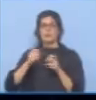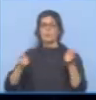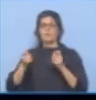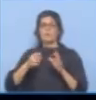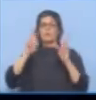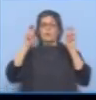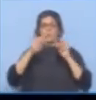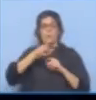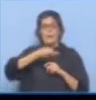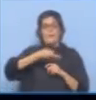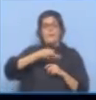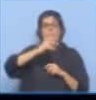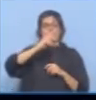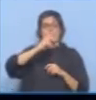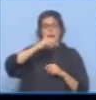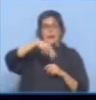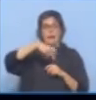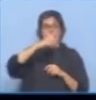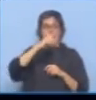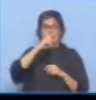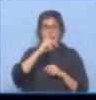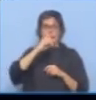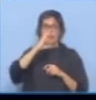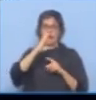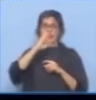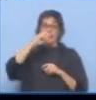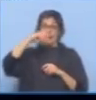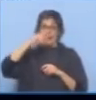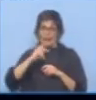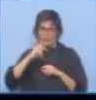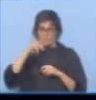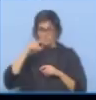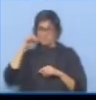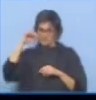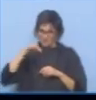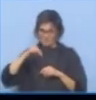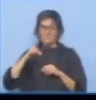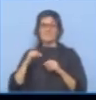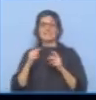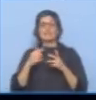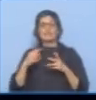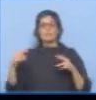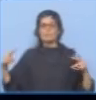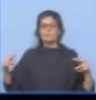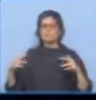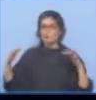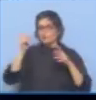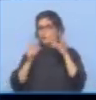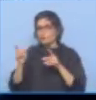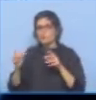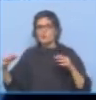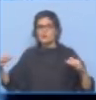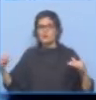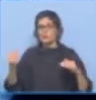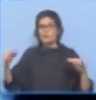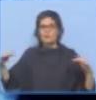dos jovens da Diocese de Lisboa se reunirem e de sábado para domingo viverem também um bocadinho o espírito da Jornada Mundial, mas aqui no Parque das